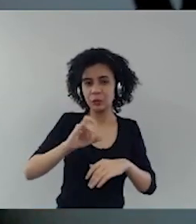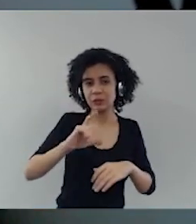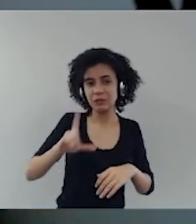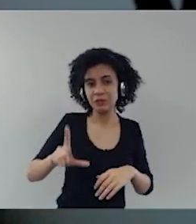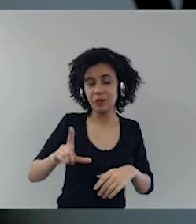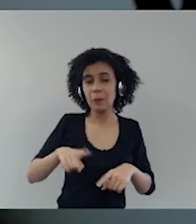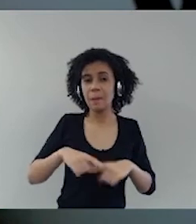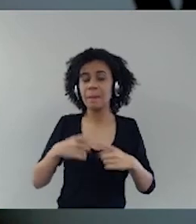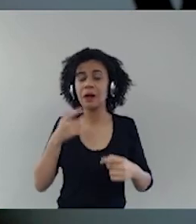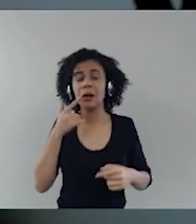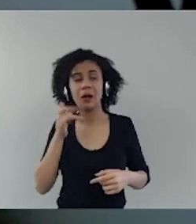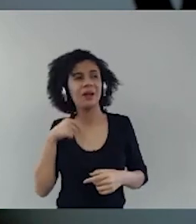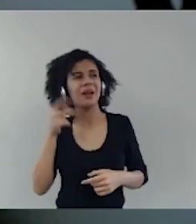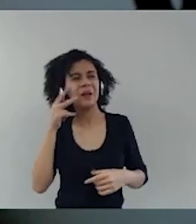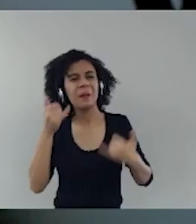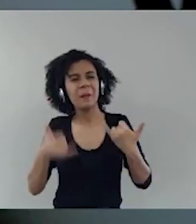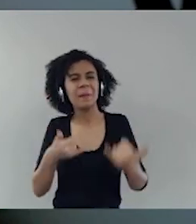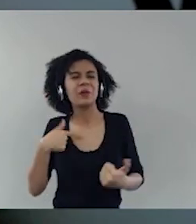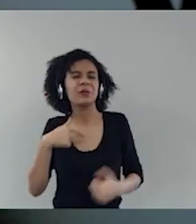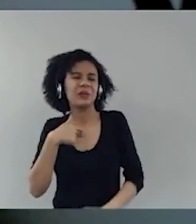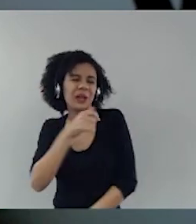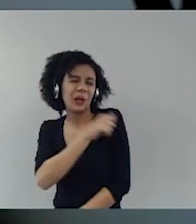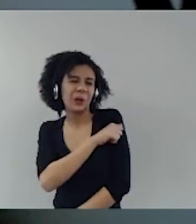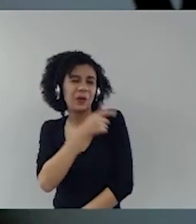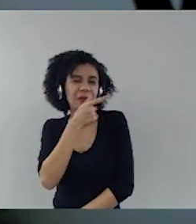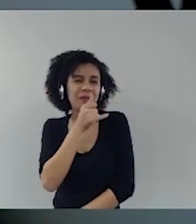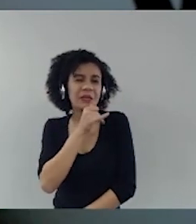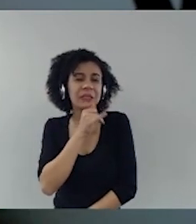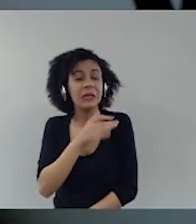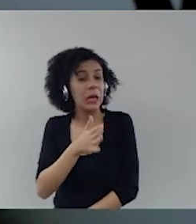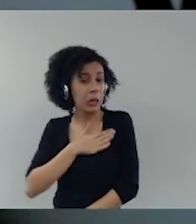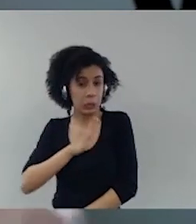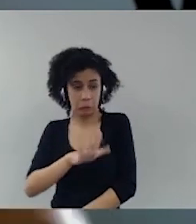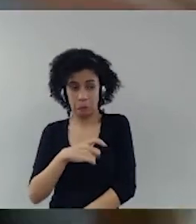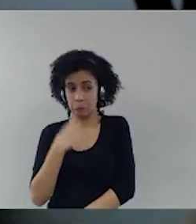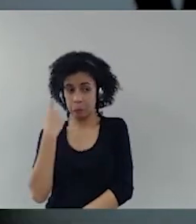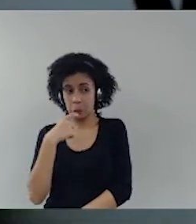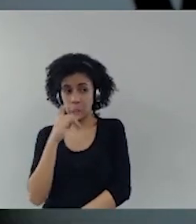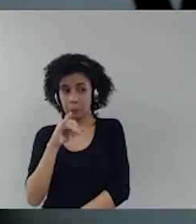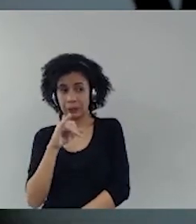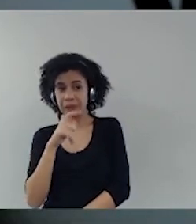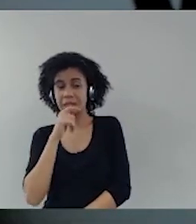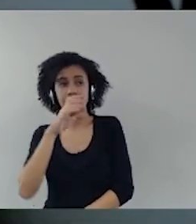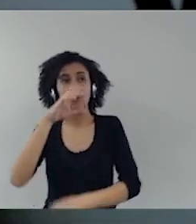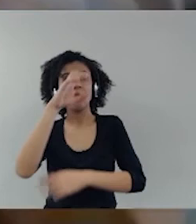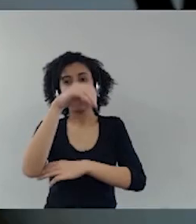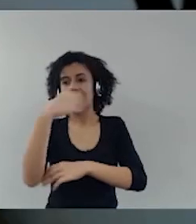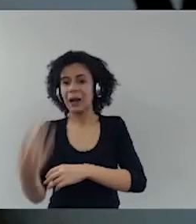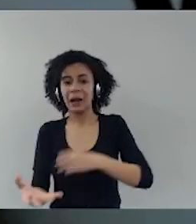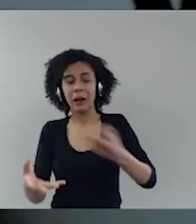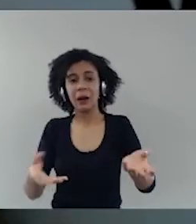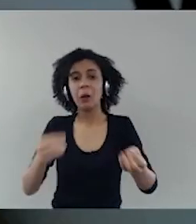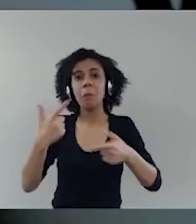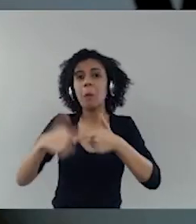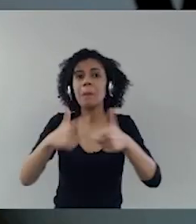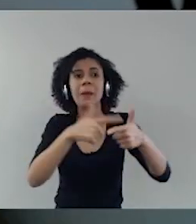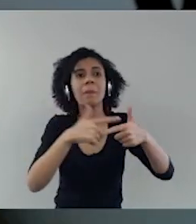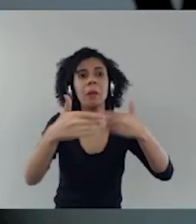Edés falava, eu me lembrava que eu gosto de brincar com meus alunos, diz assim, eu não estou preocupada se o fruto caiu de um lado ou do outro, eu quero salvar o